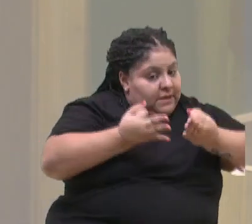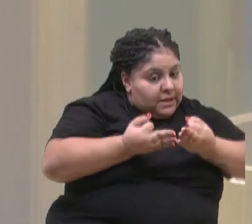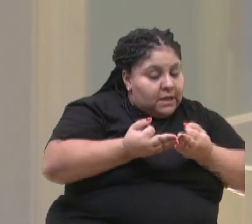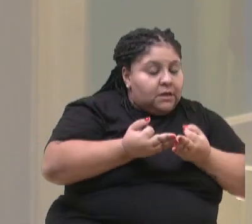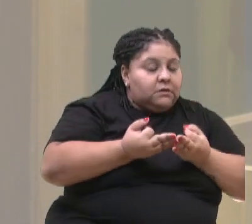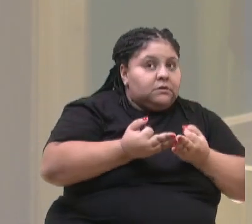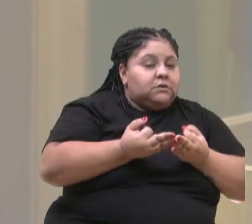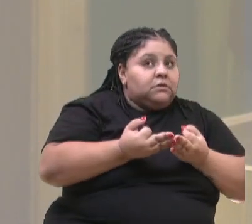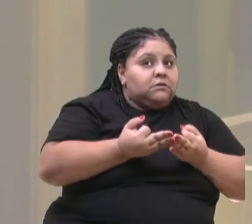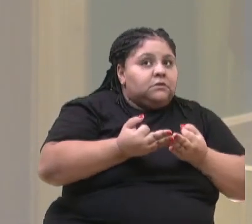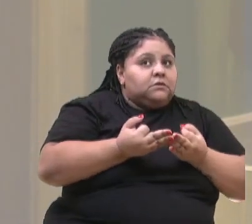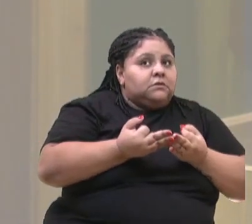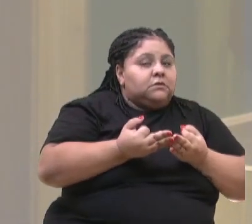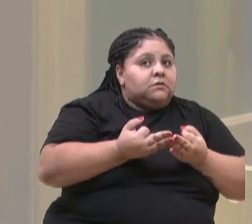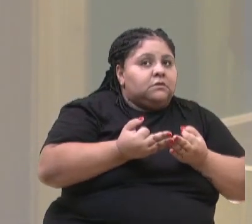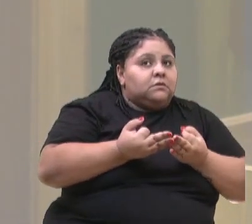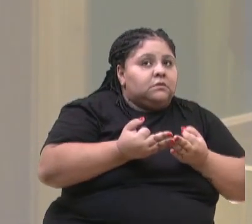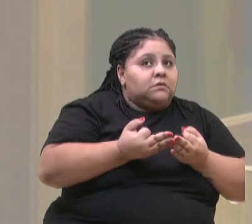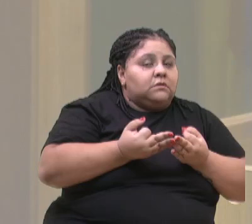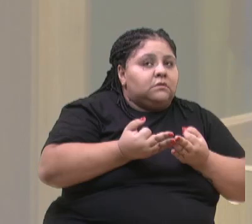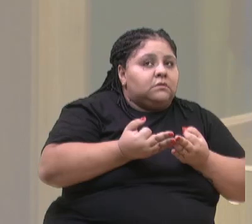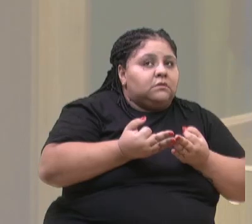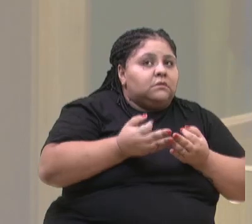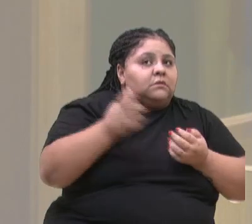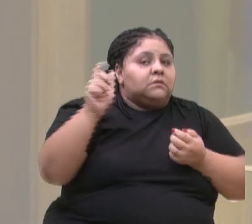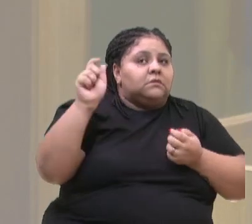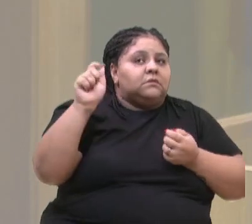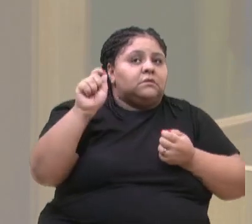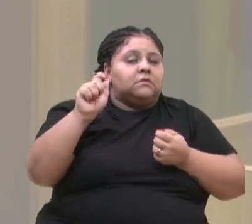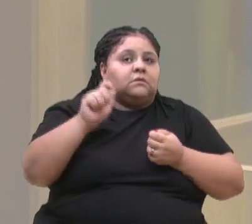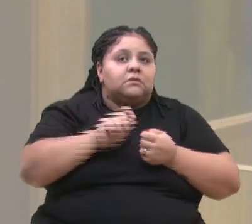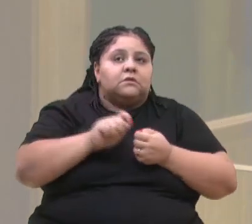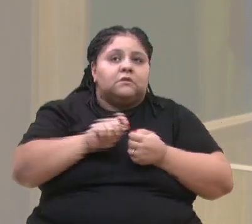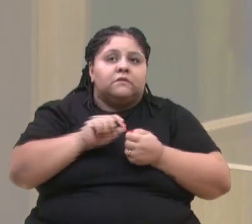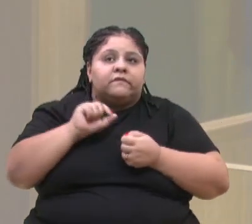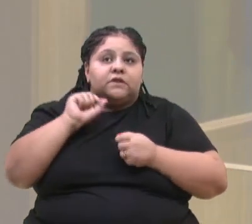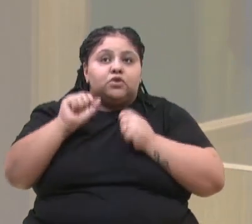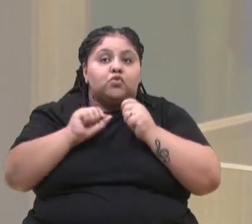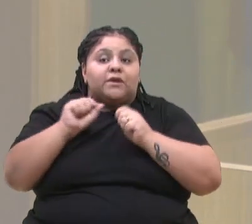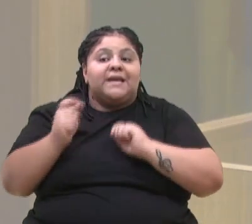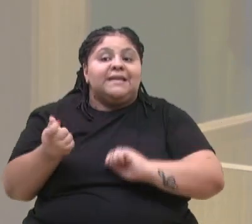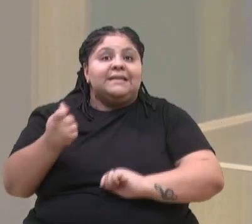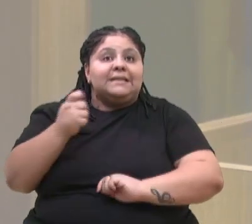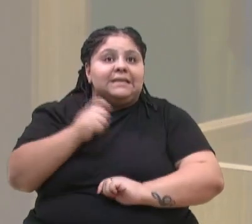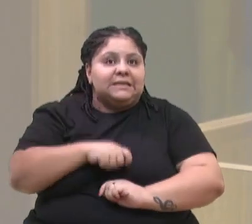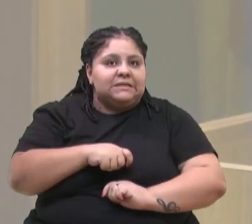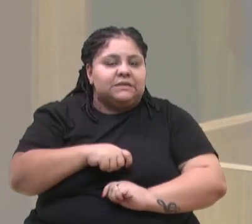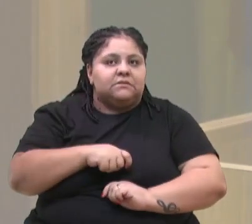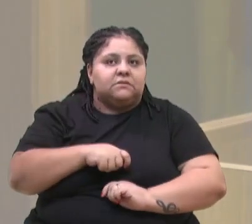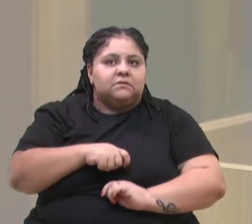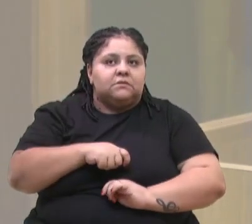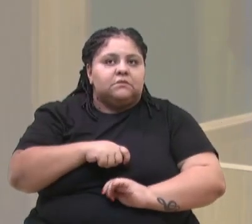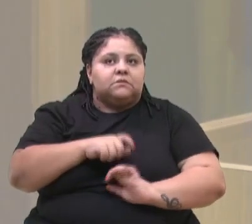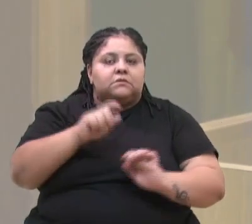se declaração de líder, fazia o que era preciso fazer. Bancada republicano. Se era para